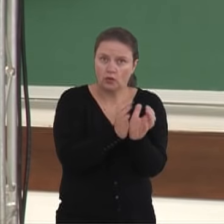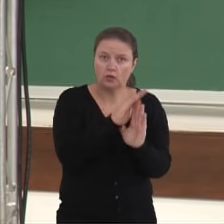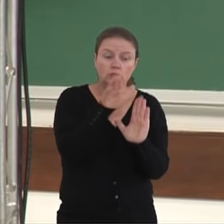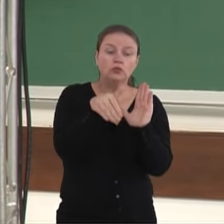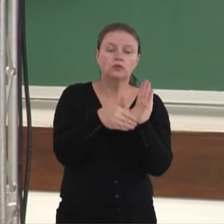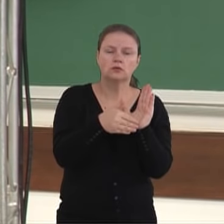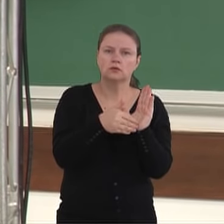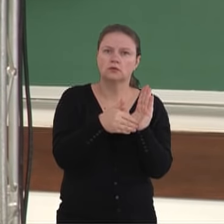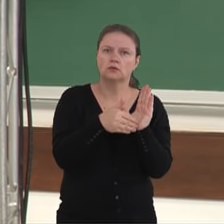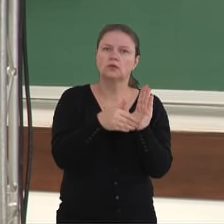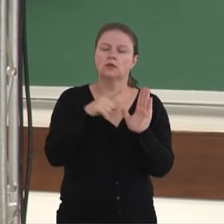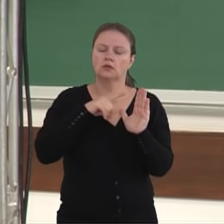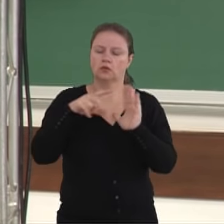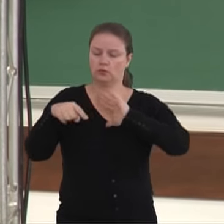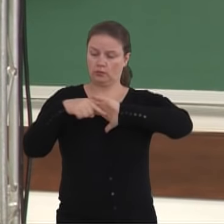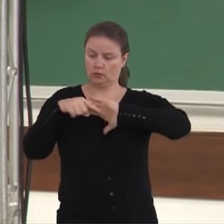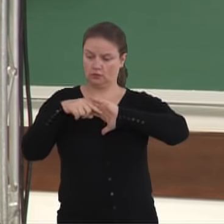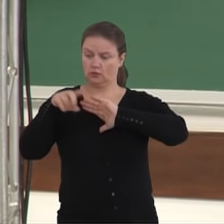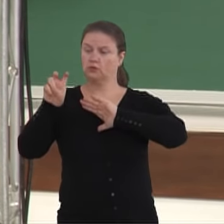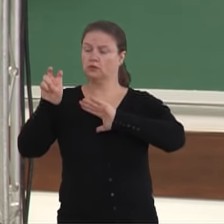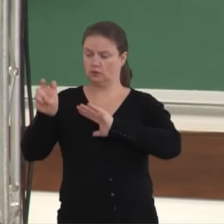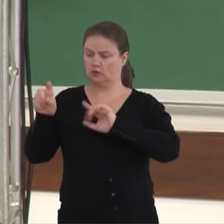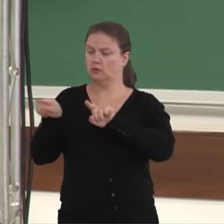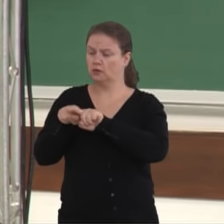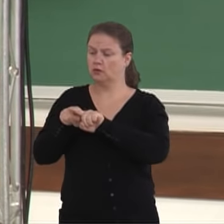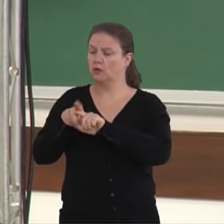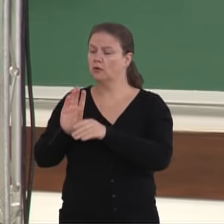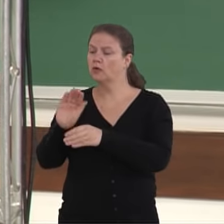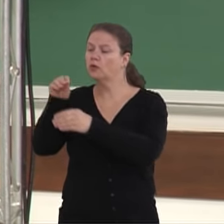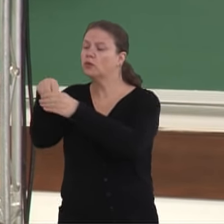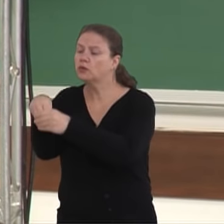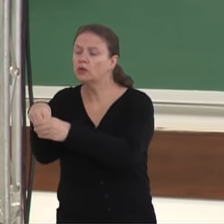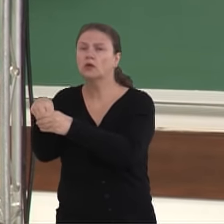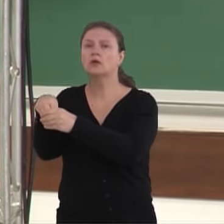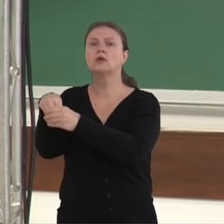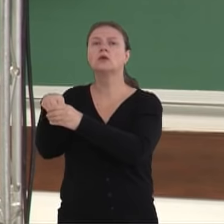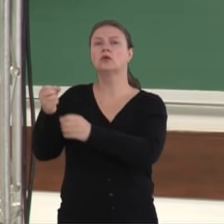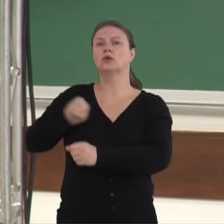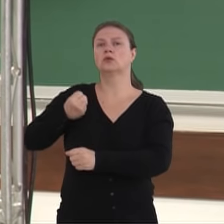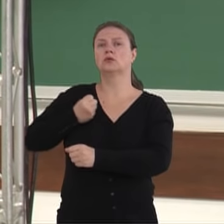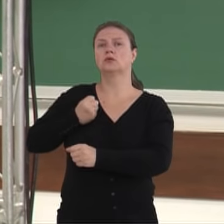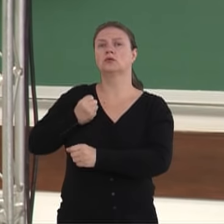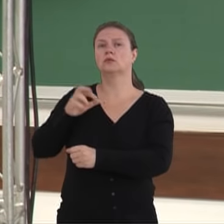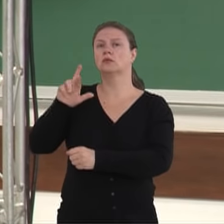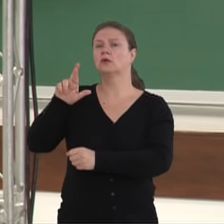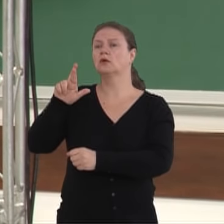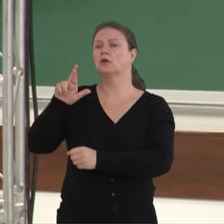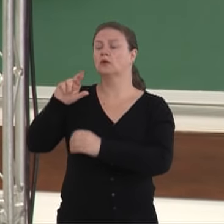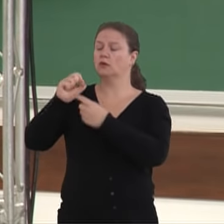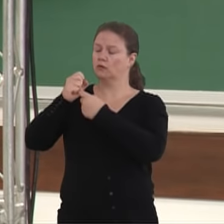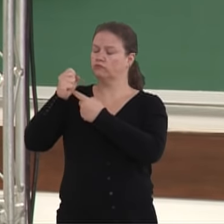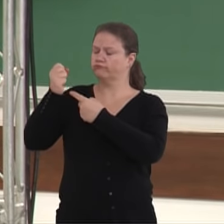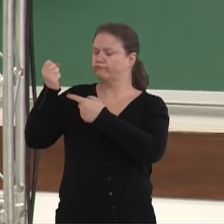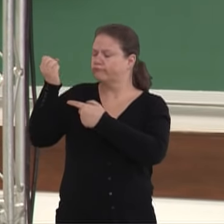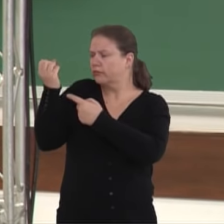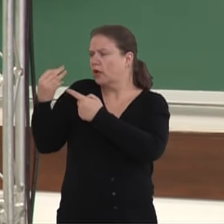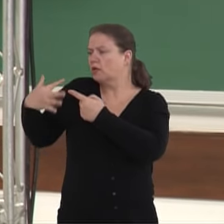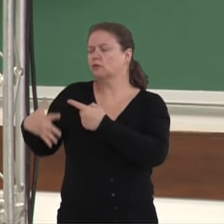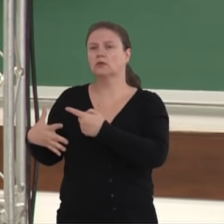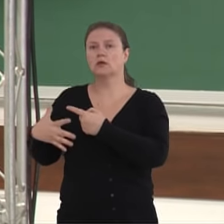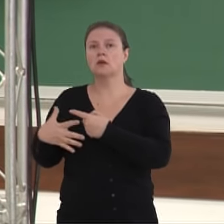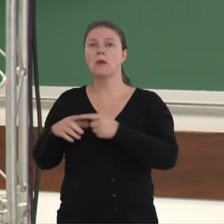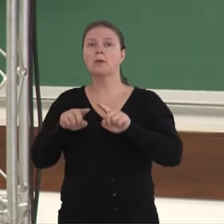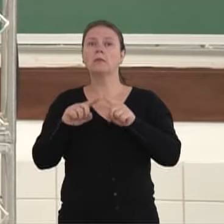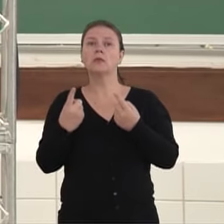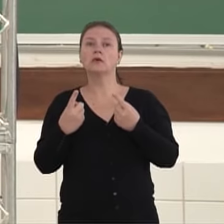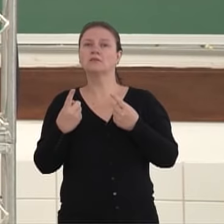inteiros, o menos 5 ele também pertence ao conjunto dos números racionais, e o menos 5 ele não pertence ao conjunto